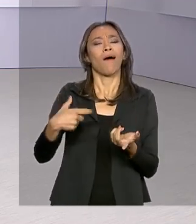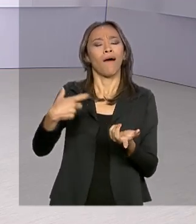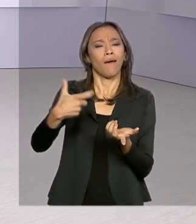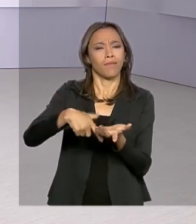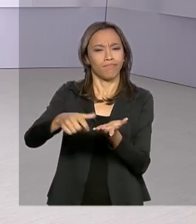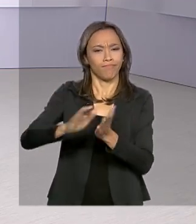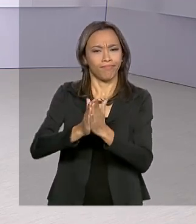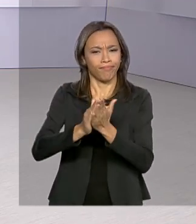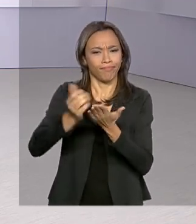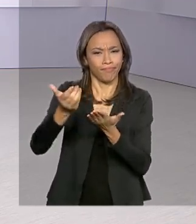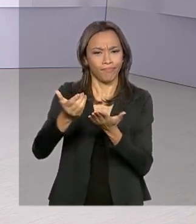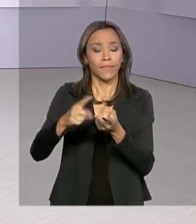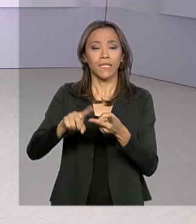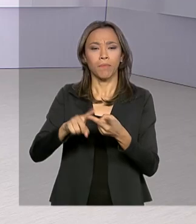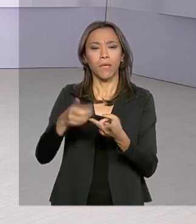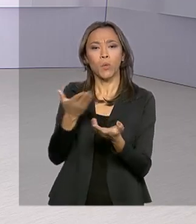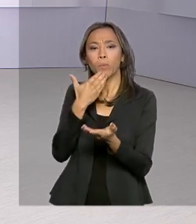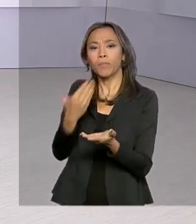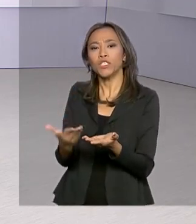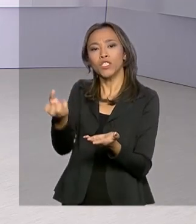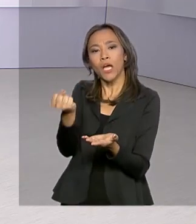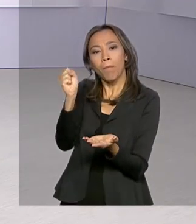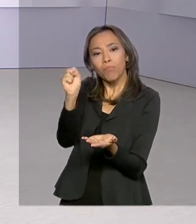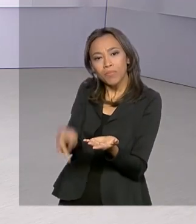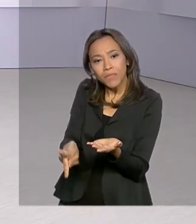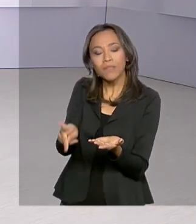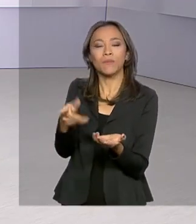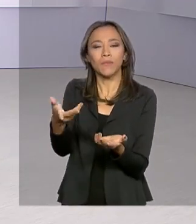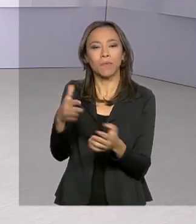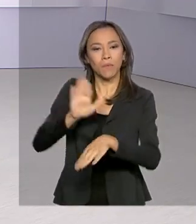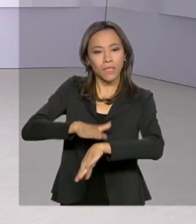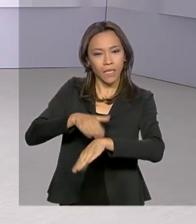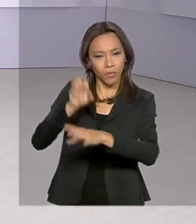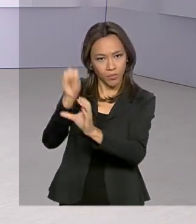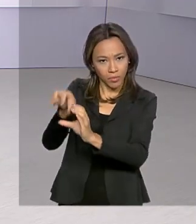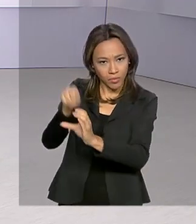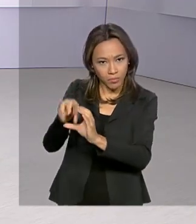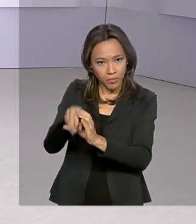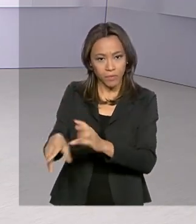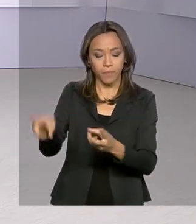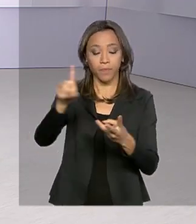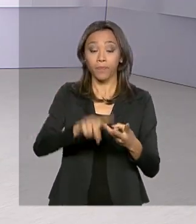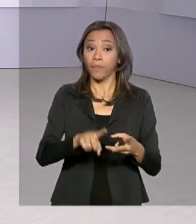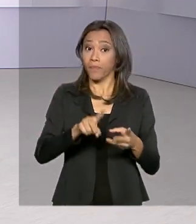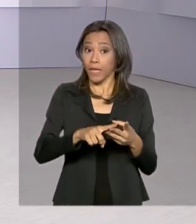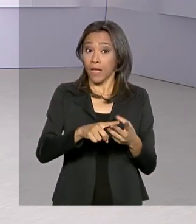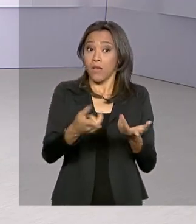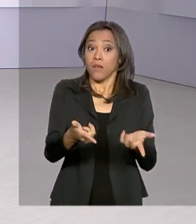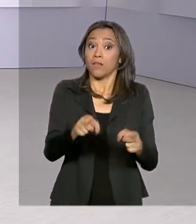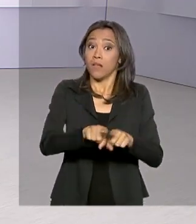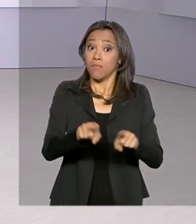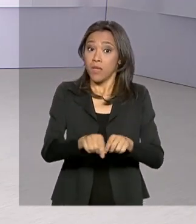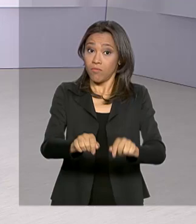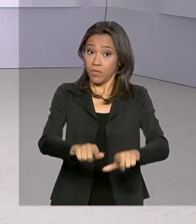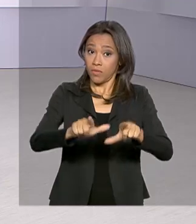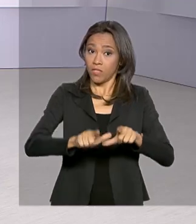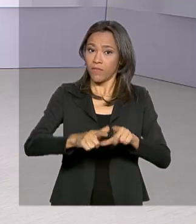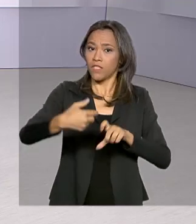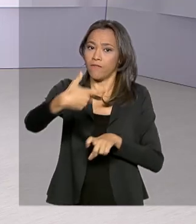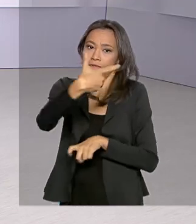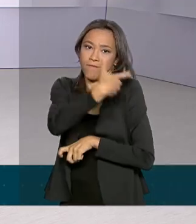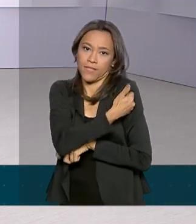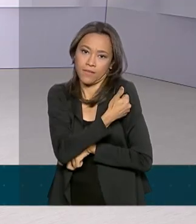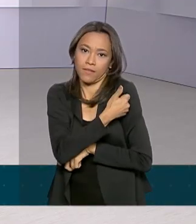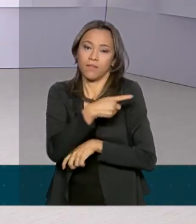solicitação de aposentadoria por tempo de contribuição, o certificado internacional de vacinação e a carteira estudantil e de